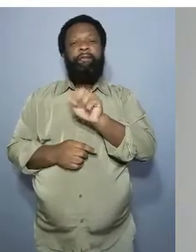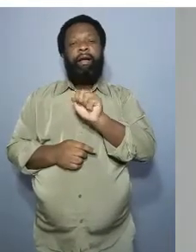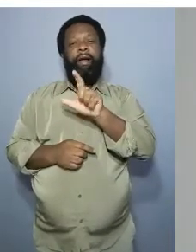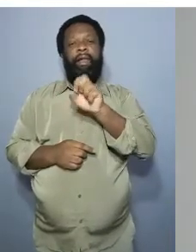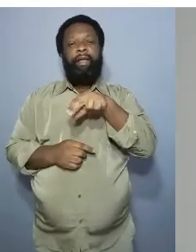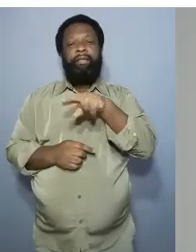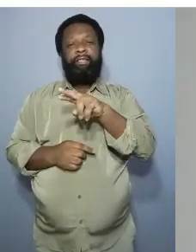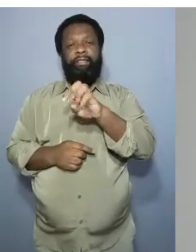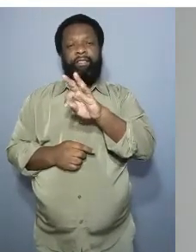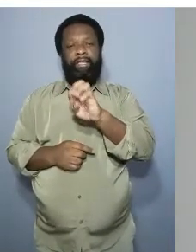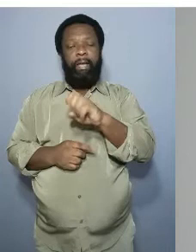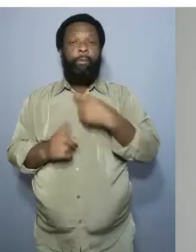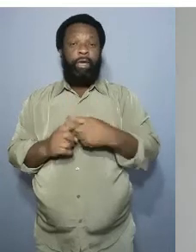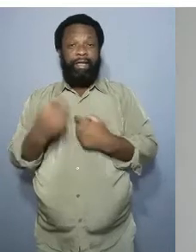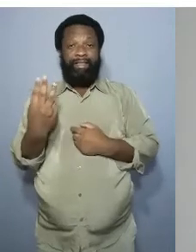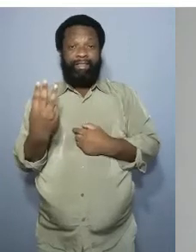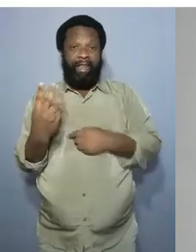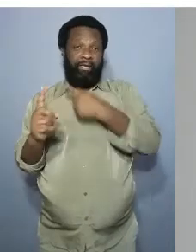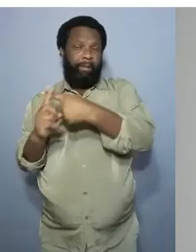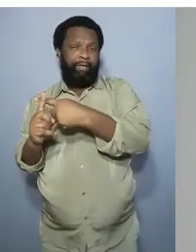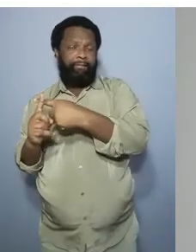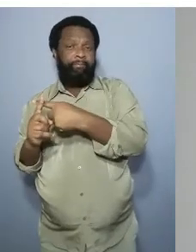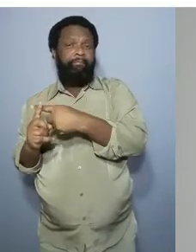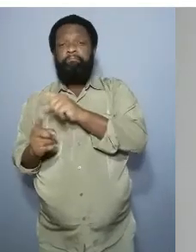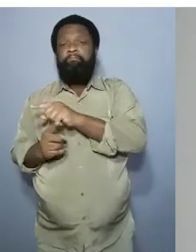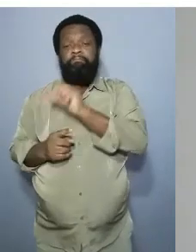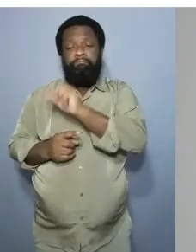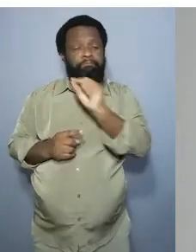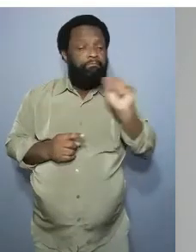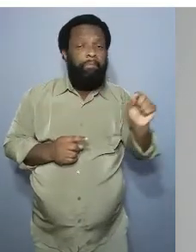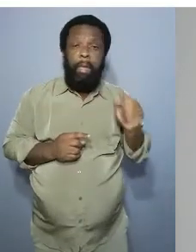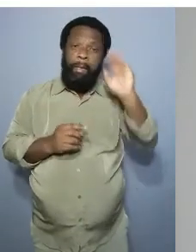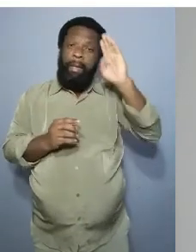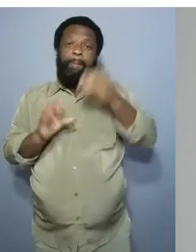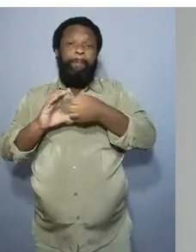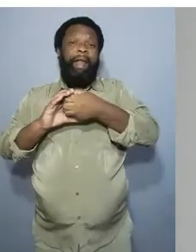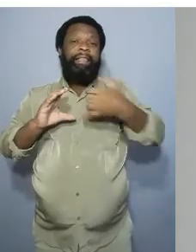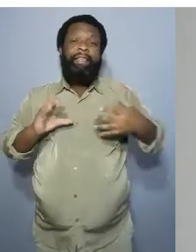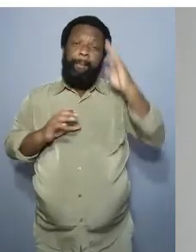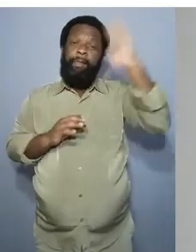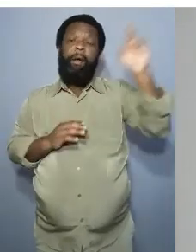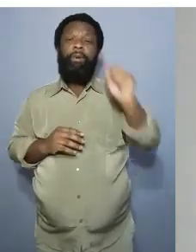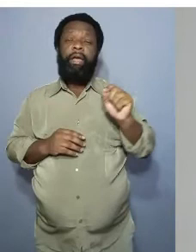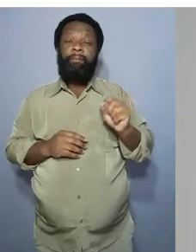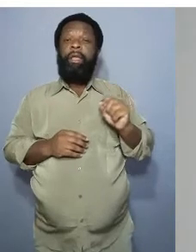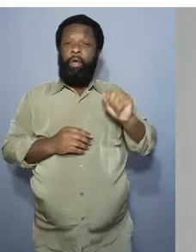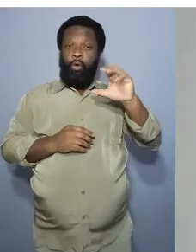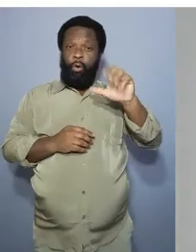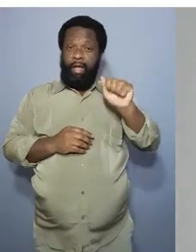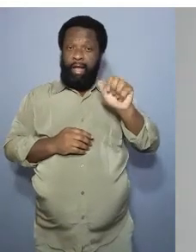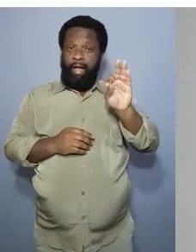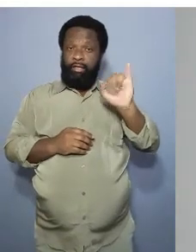trivalente, porque a carga é 3+. Bom, o que tem de característica principal no cátion, pessoal? O cátion tem